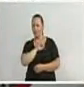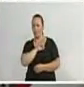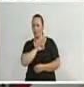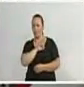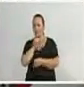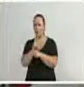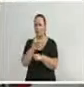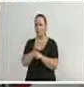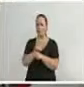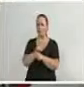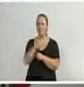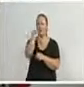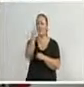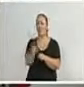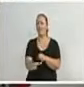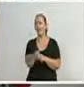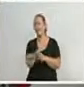1.400 habitantes.